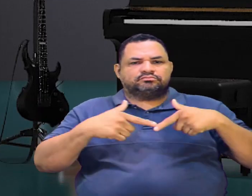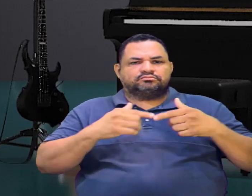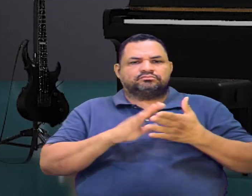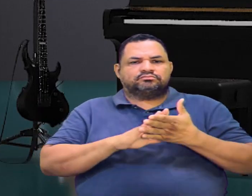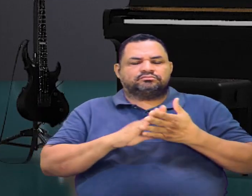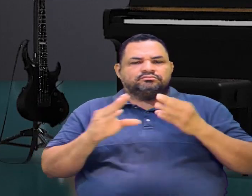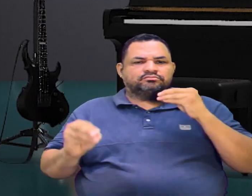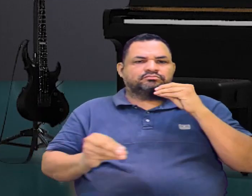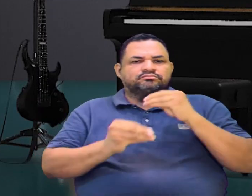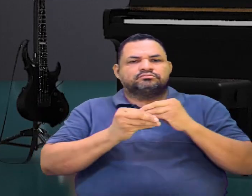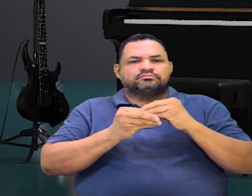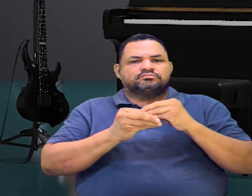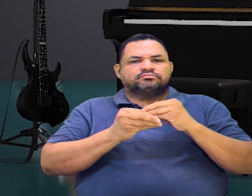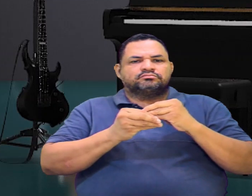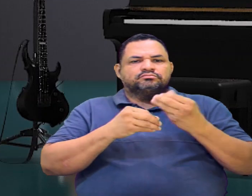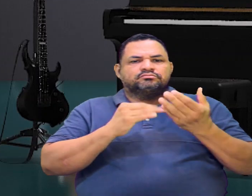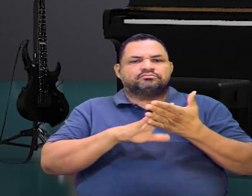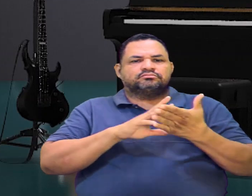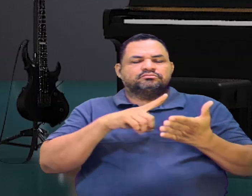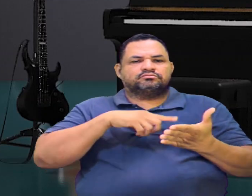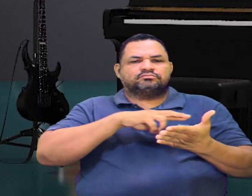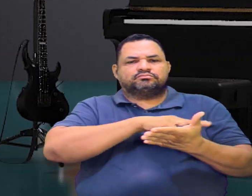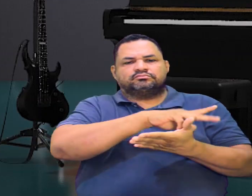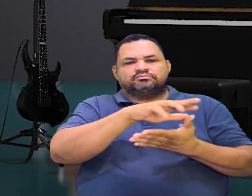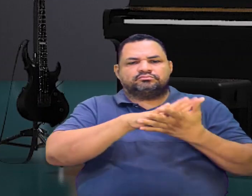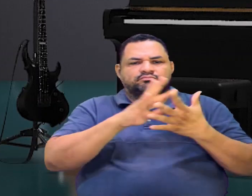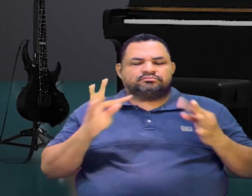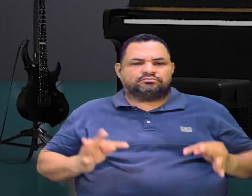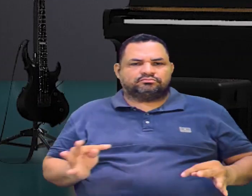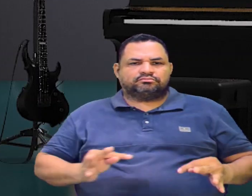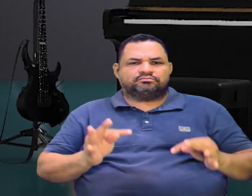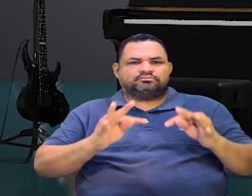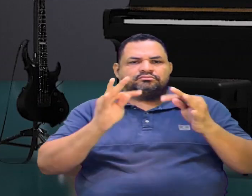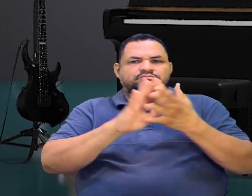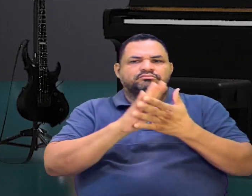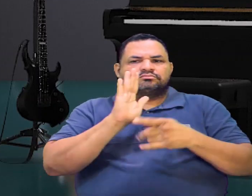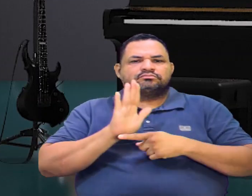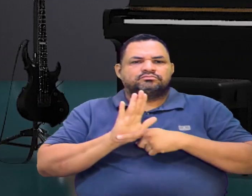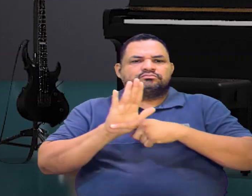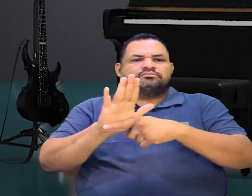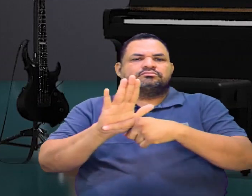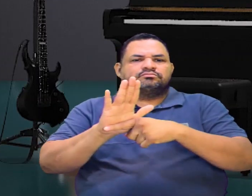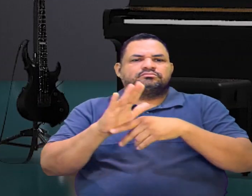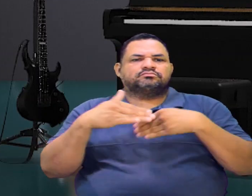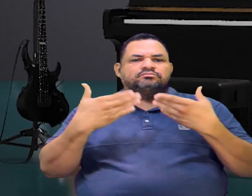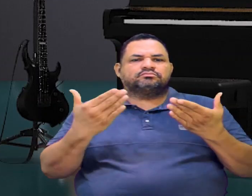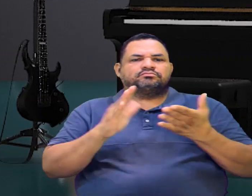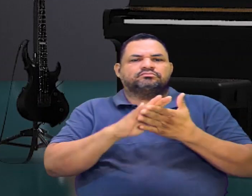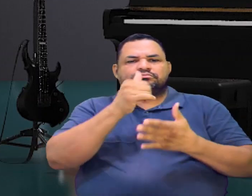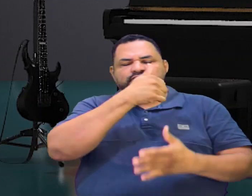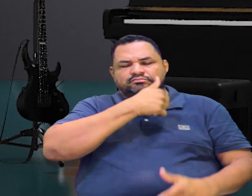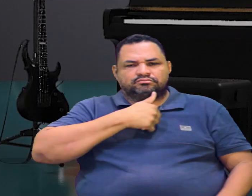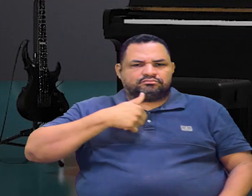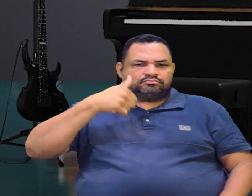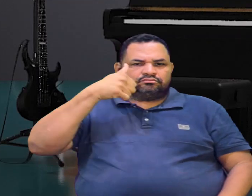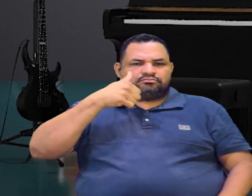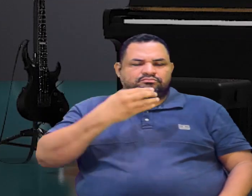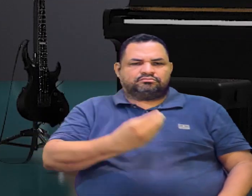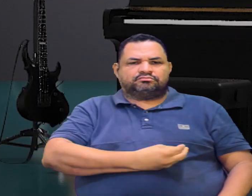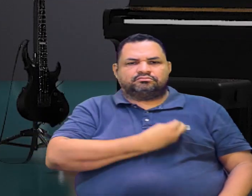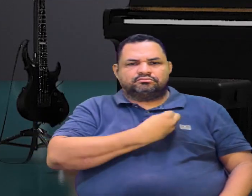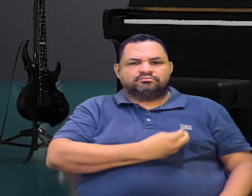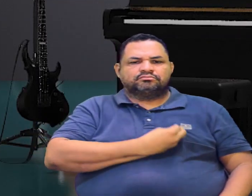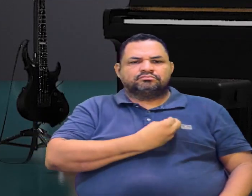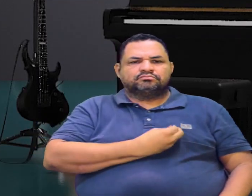você agrega, né? São várias tecnologias que estão aí para favorecer, para melhorar a nossa vida,